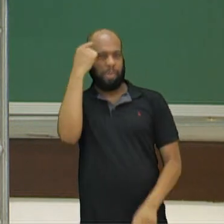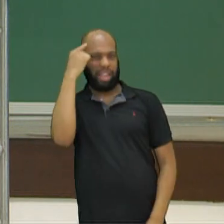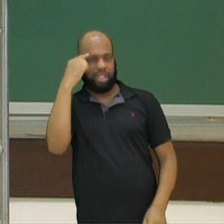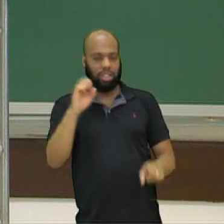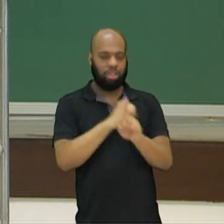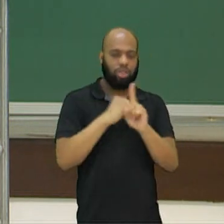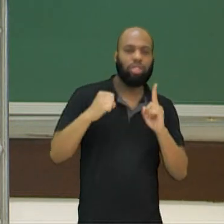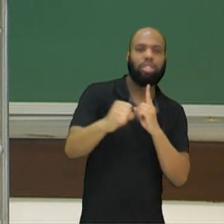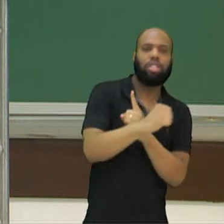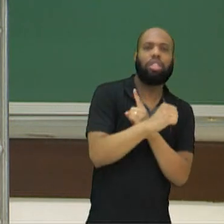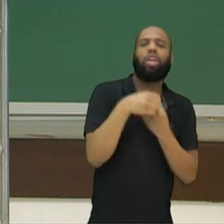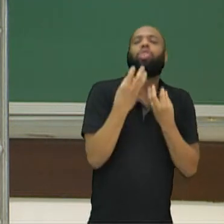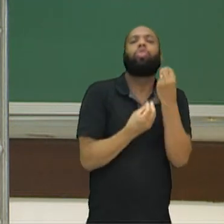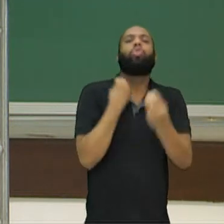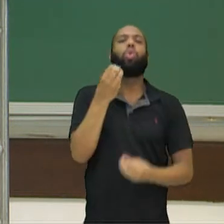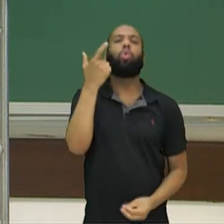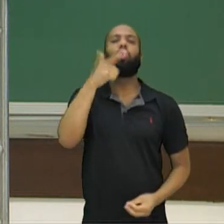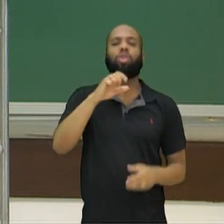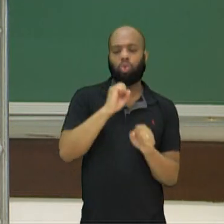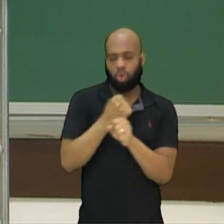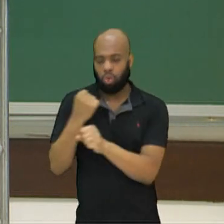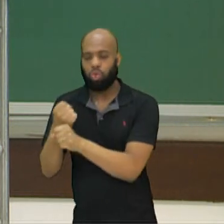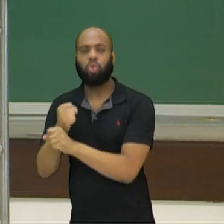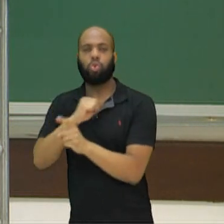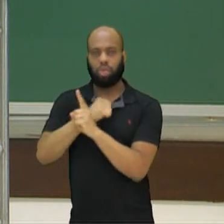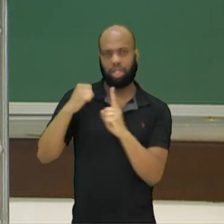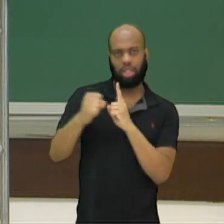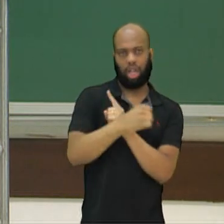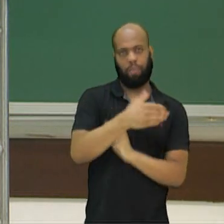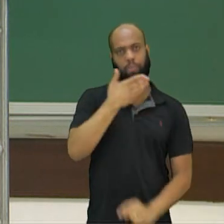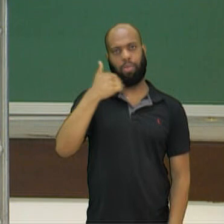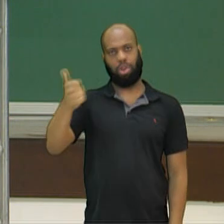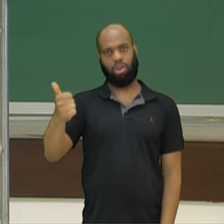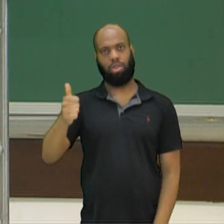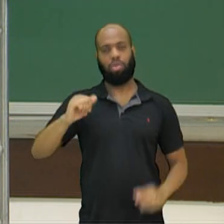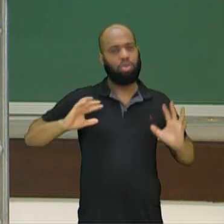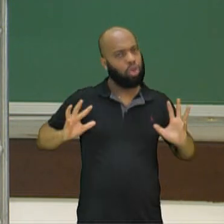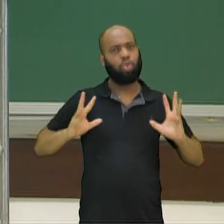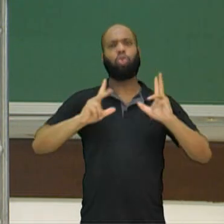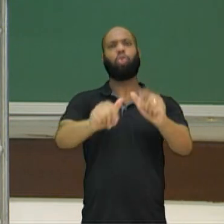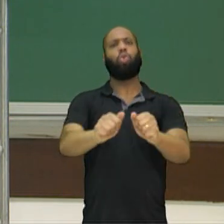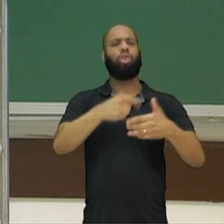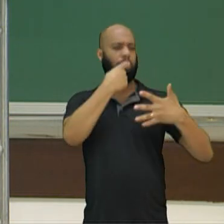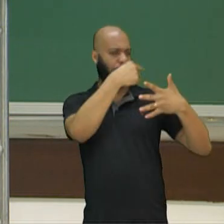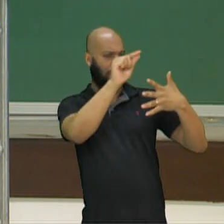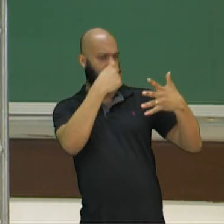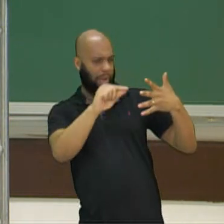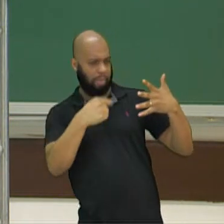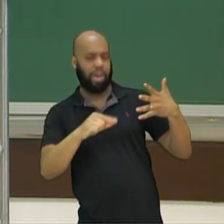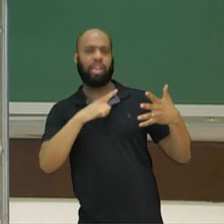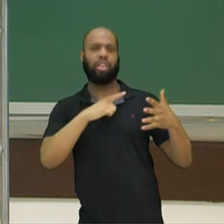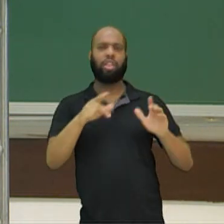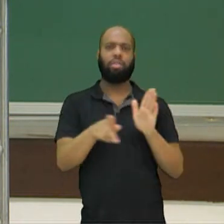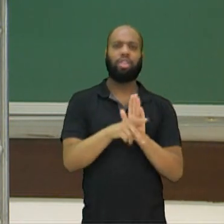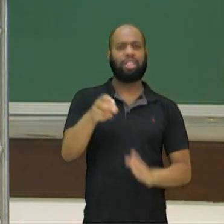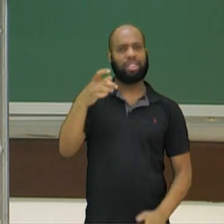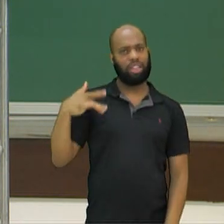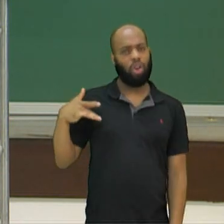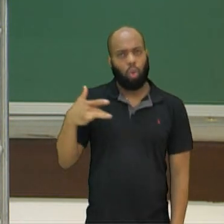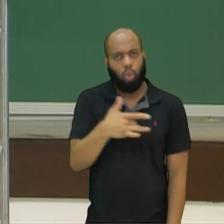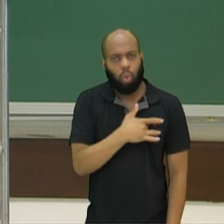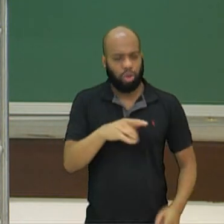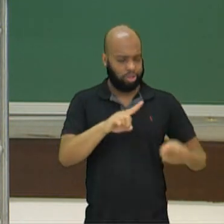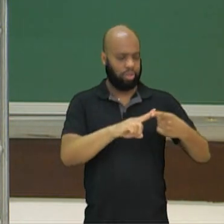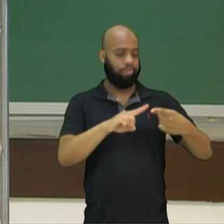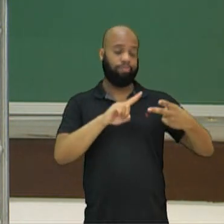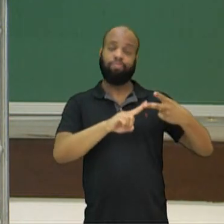cidade, é que nós conseguimos construir uma sociedade melhor em todos os aspectos, no aspecto da saúde, no aspecto